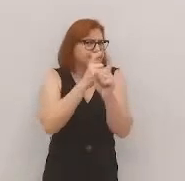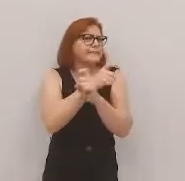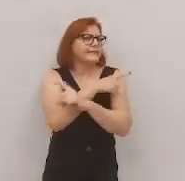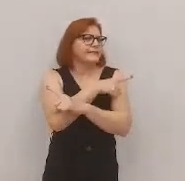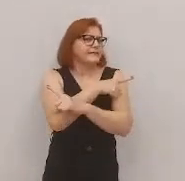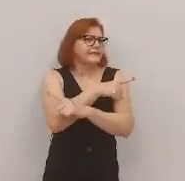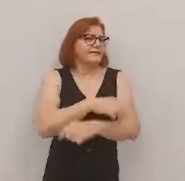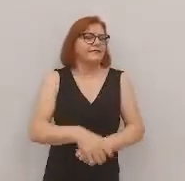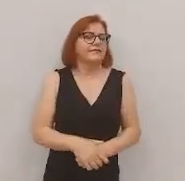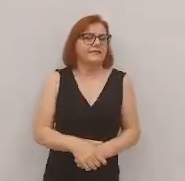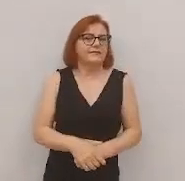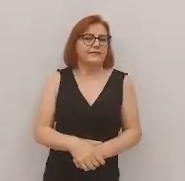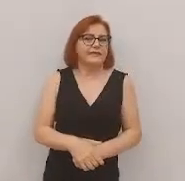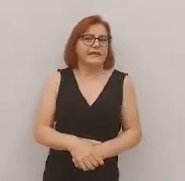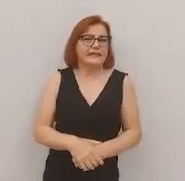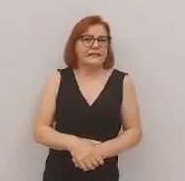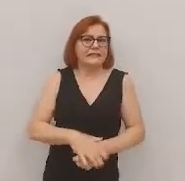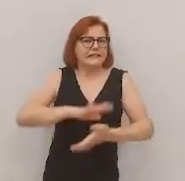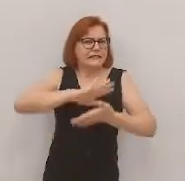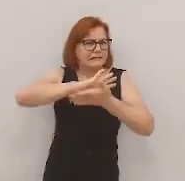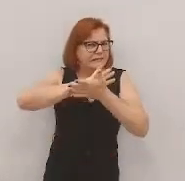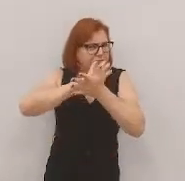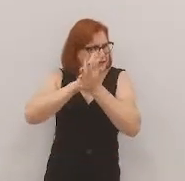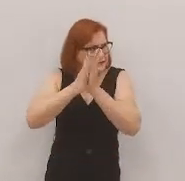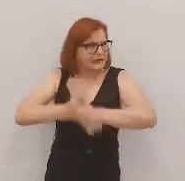ela era assassina,